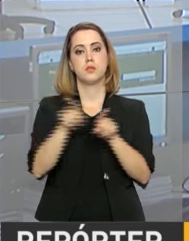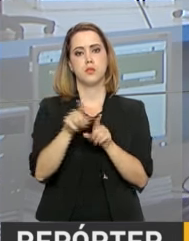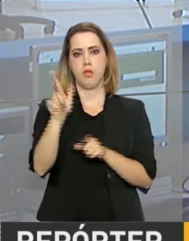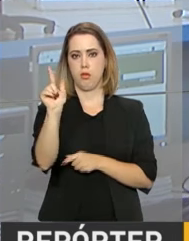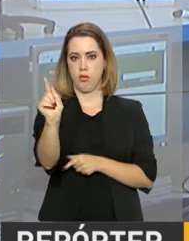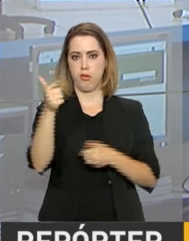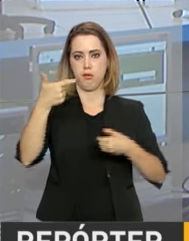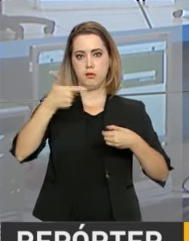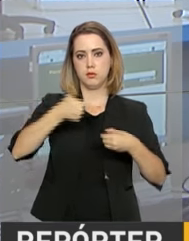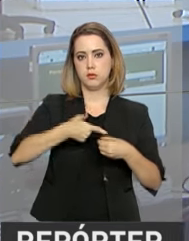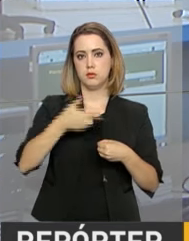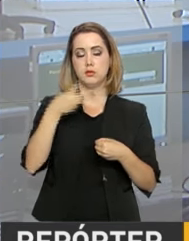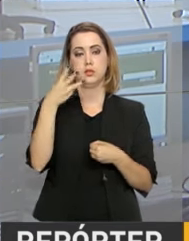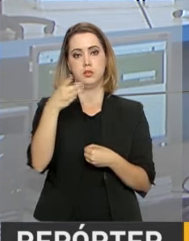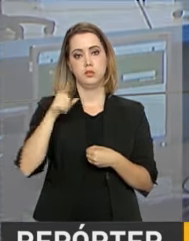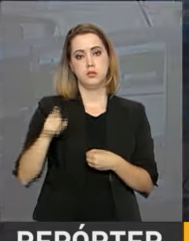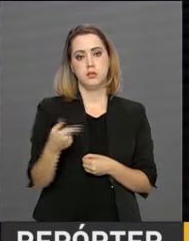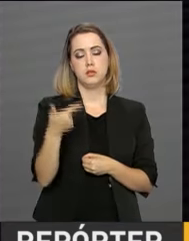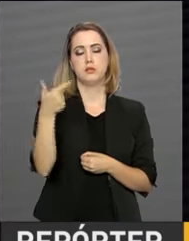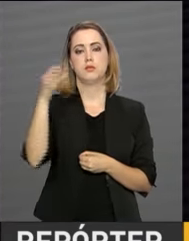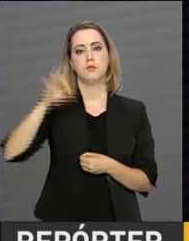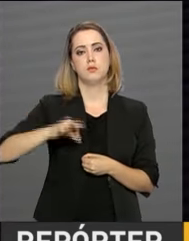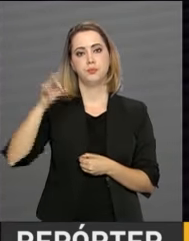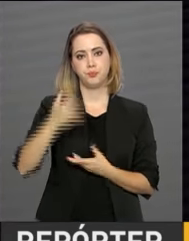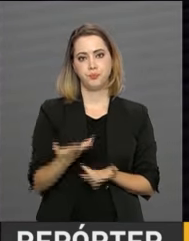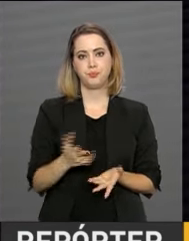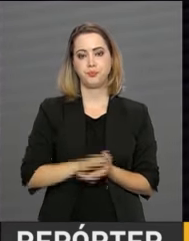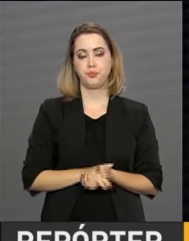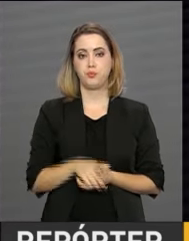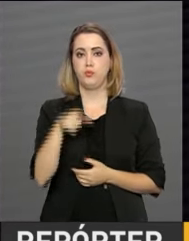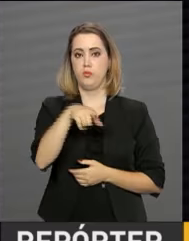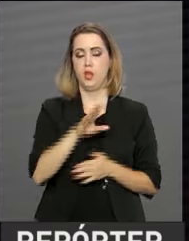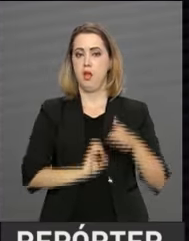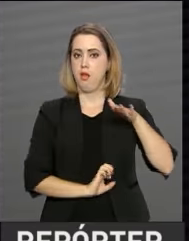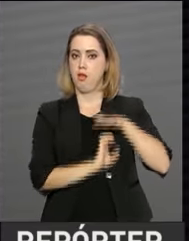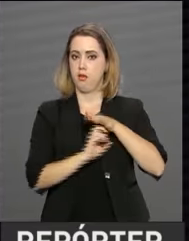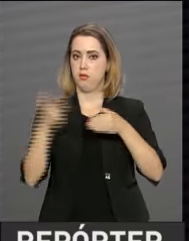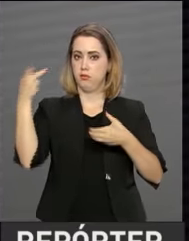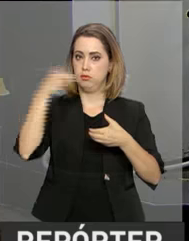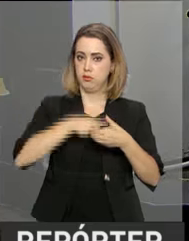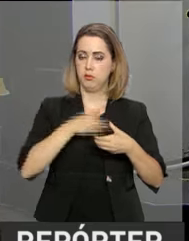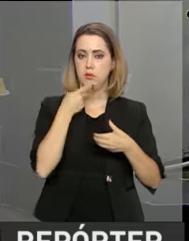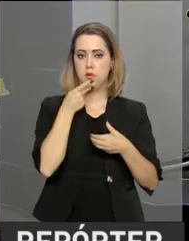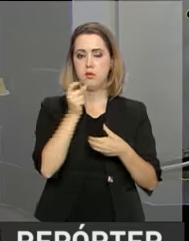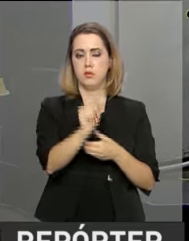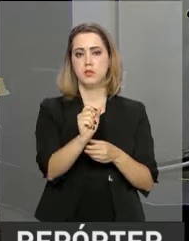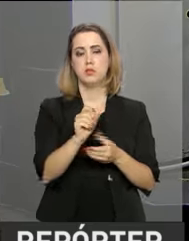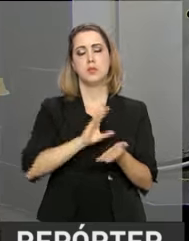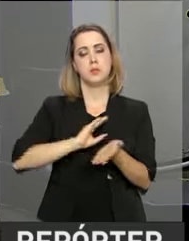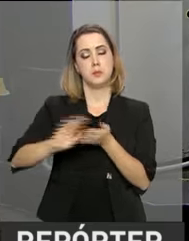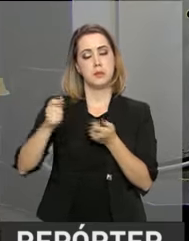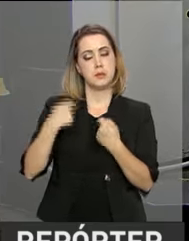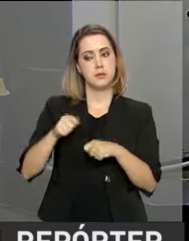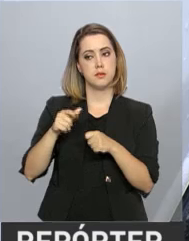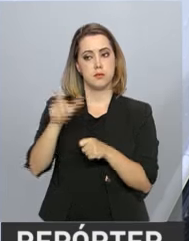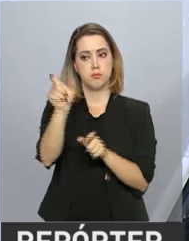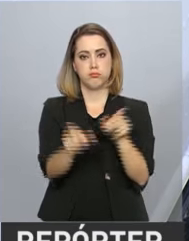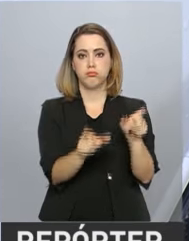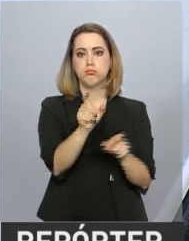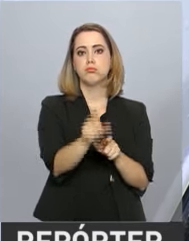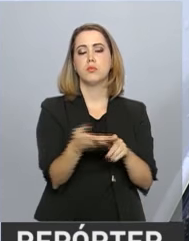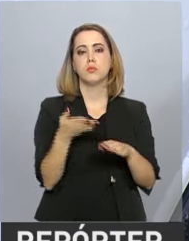em 3,2 segund mundo a Petrobras a queda efetiva no valor dos combustíveis vai depender de repasses feitos por